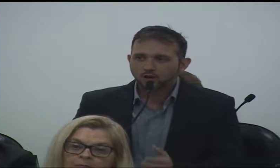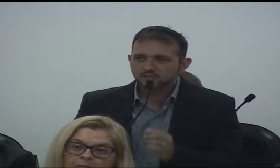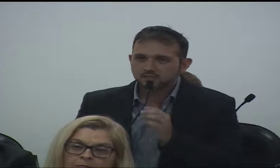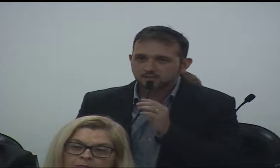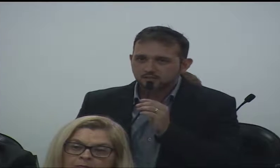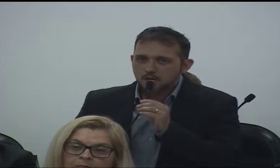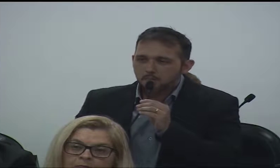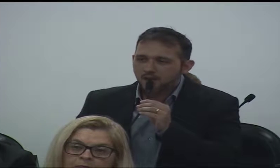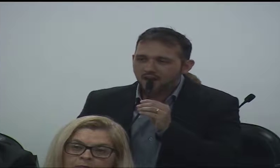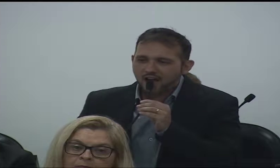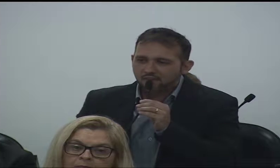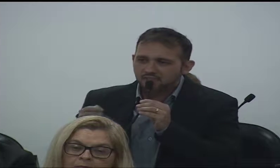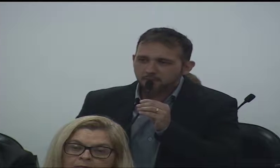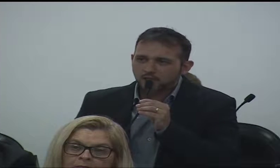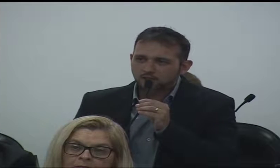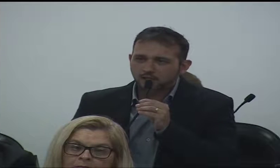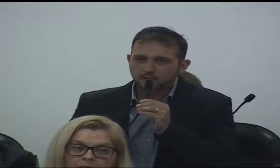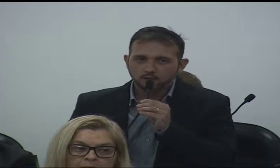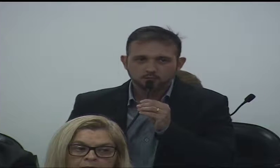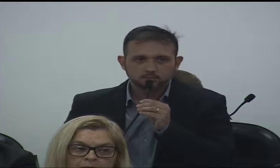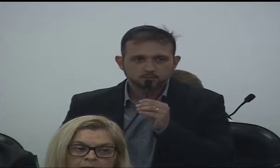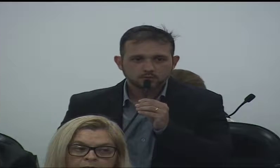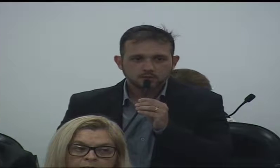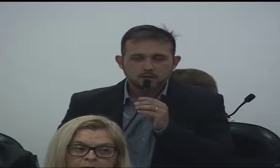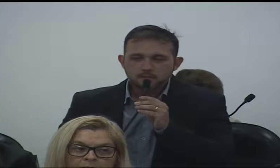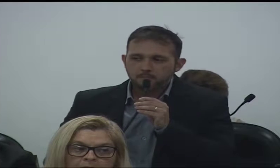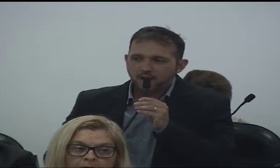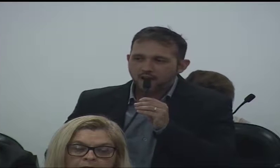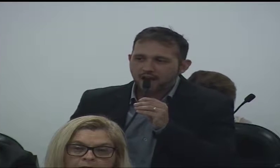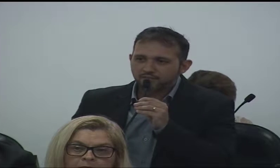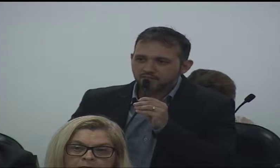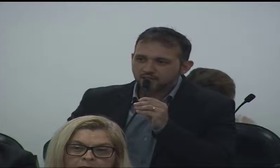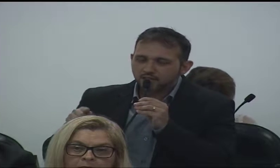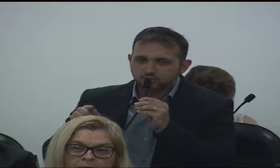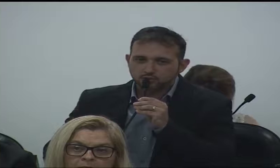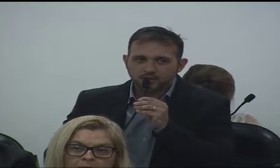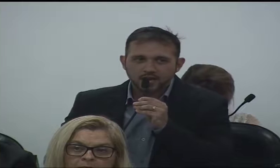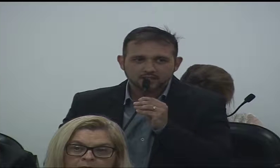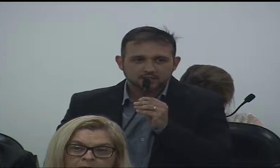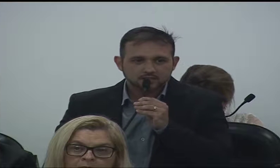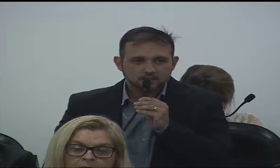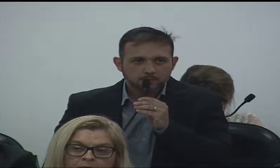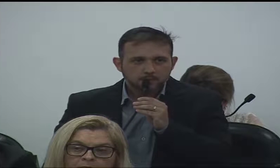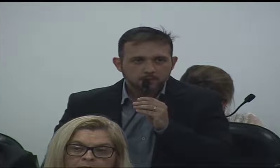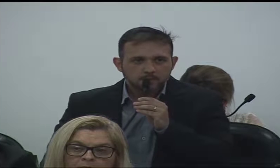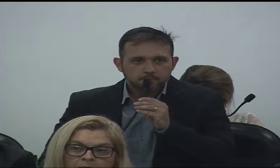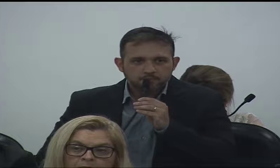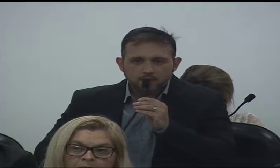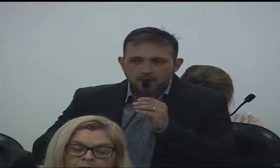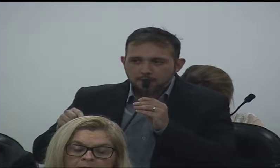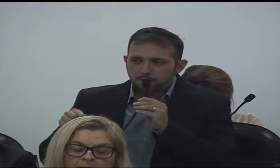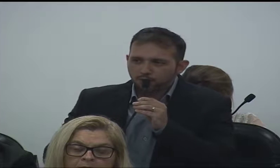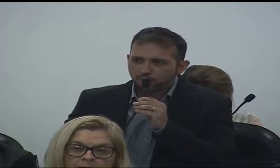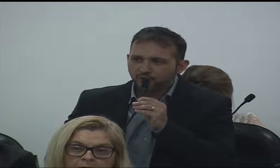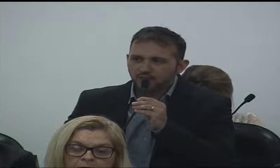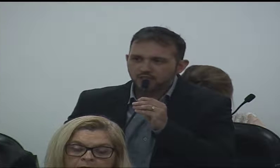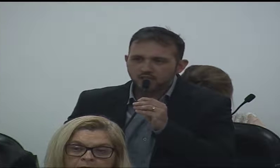dessas hóstias, palavras de baixo calão, palavras relacionadas